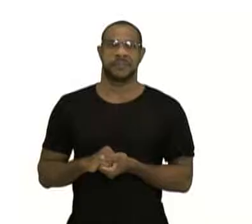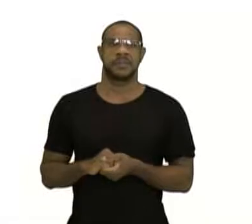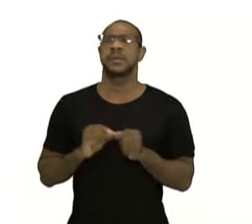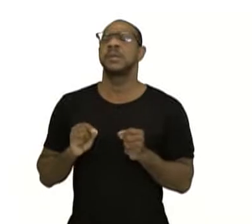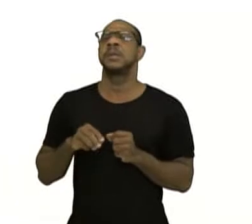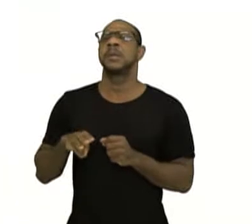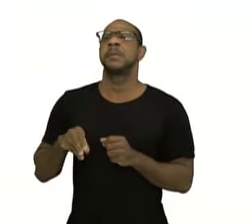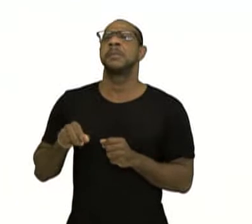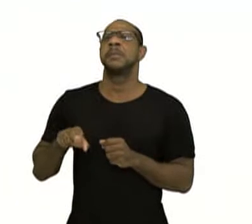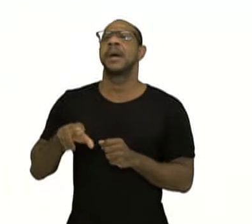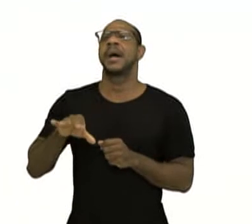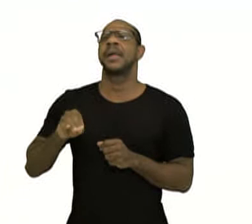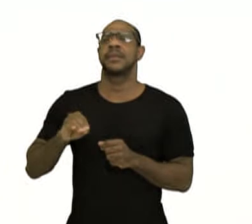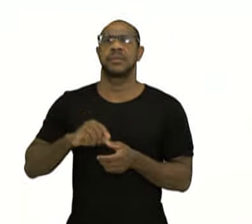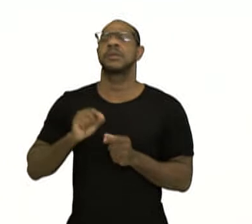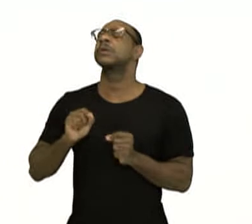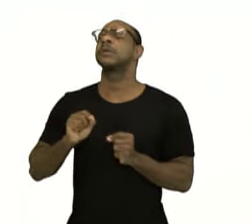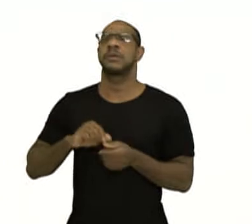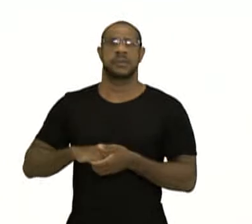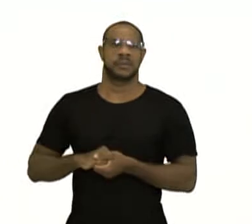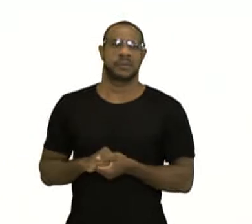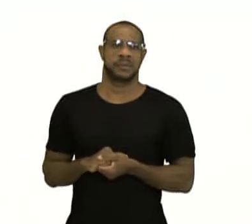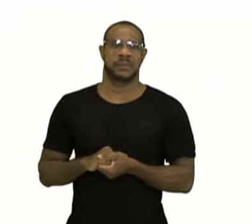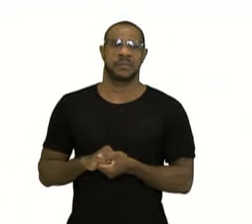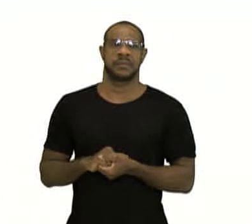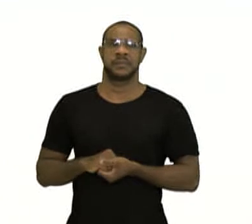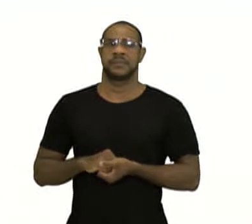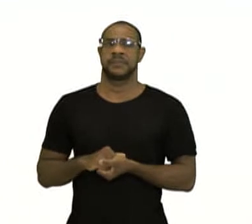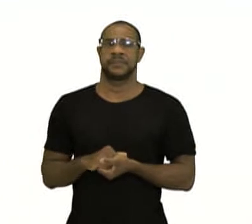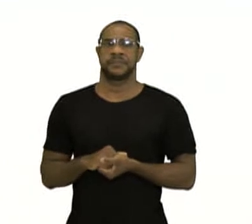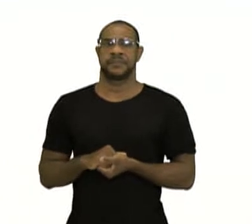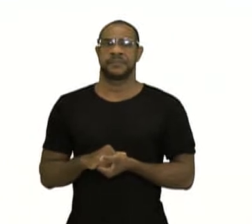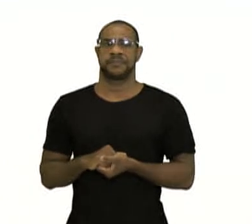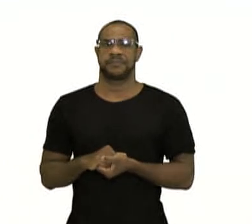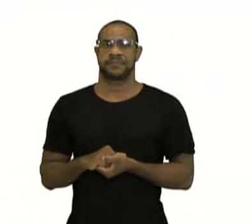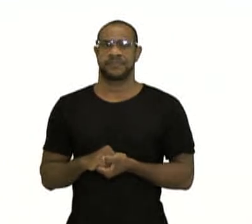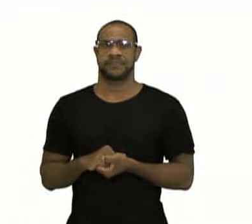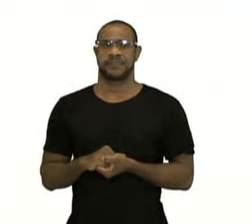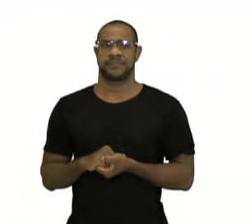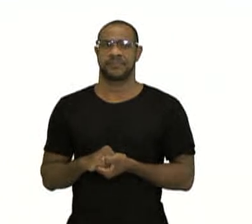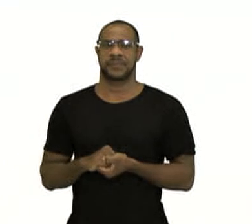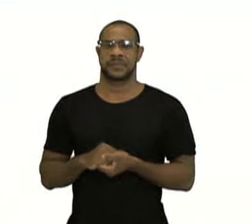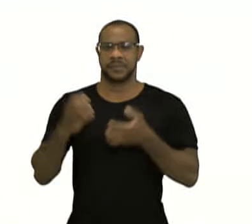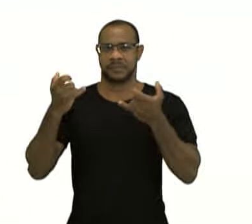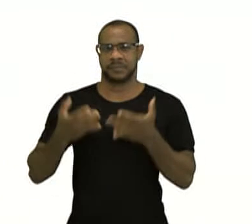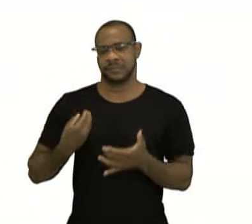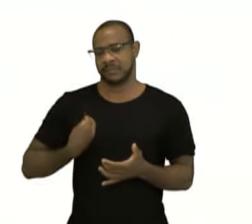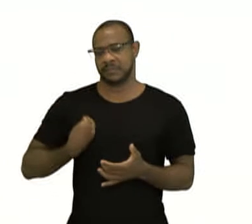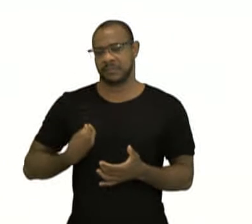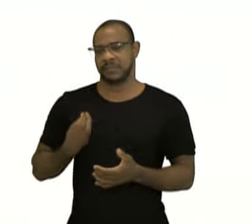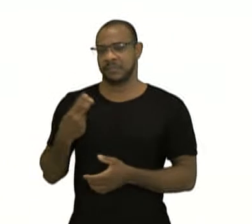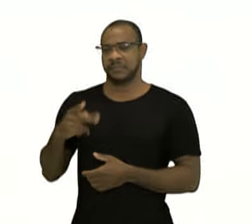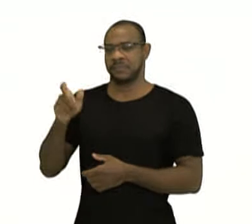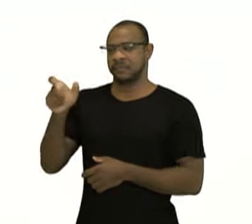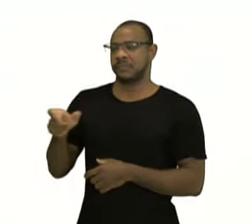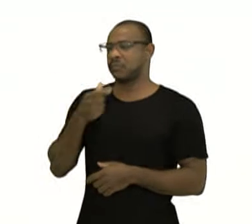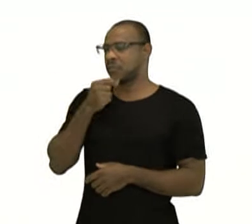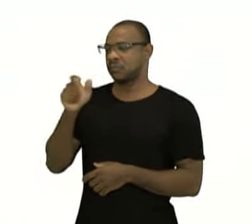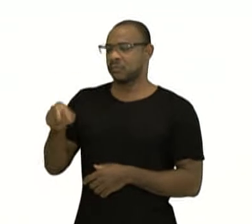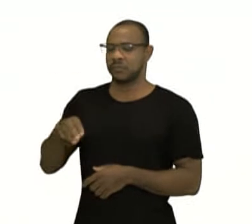Benedetti. Mário Benedetti, Paso de los Toros, 14 de setembro de